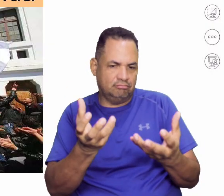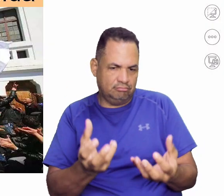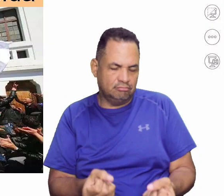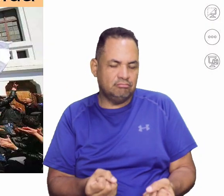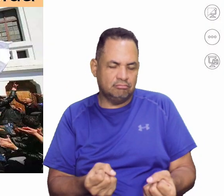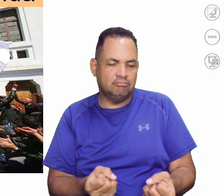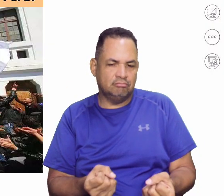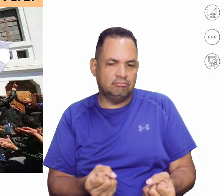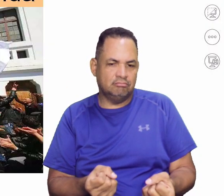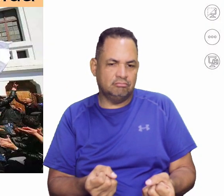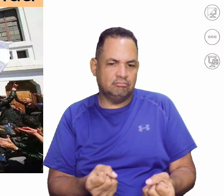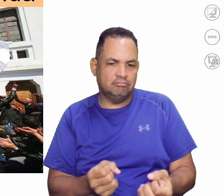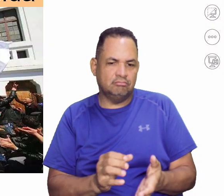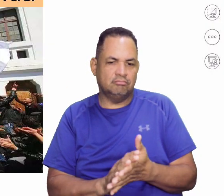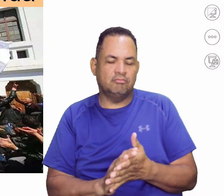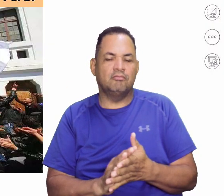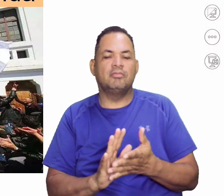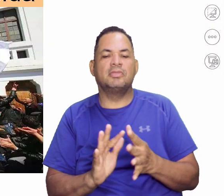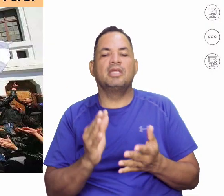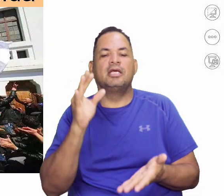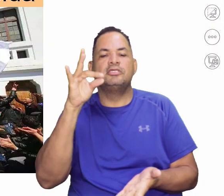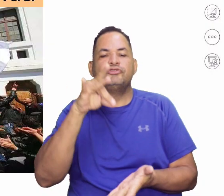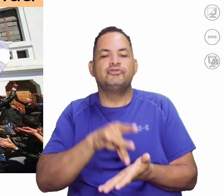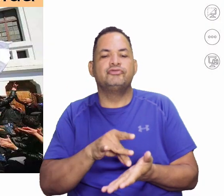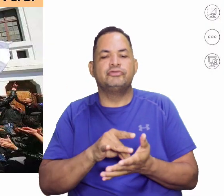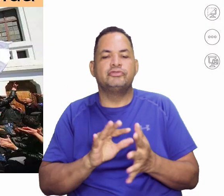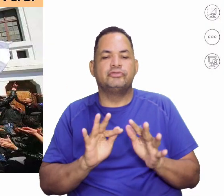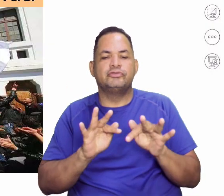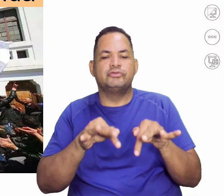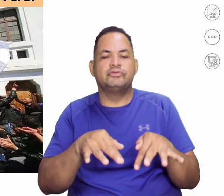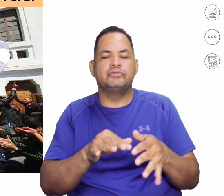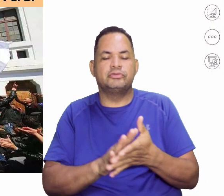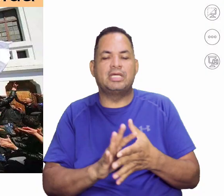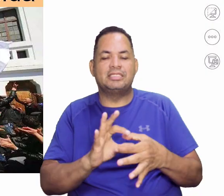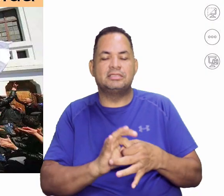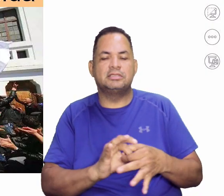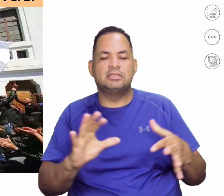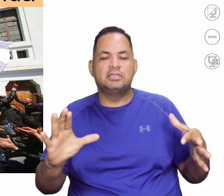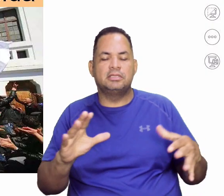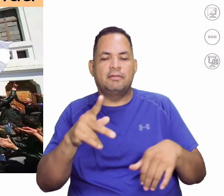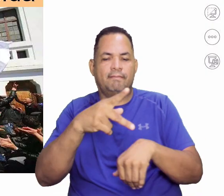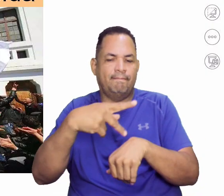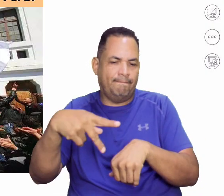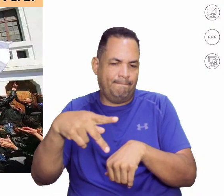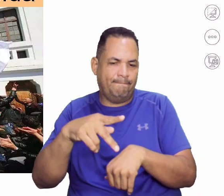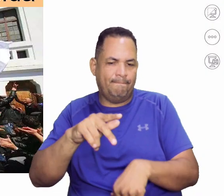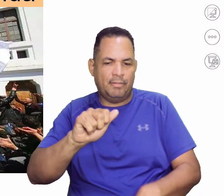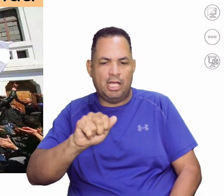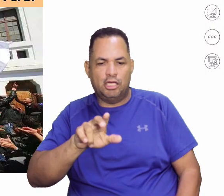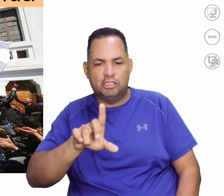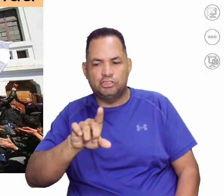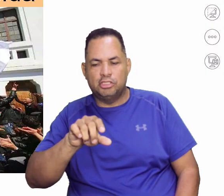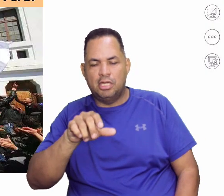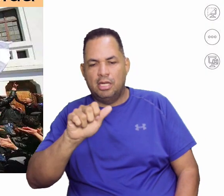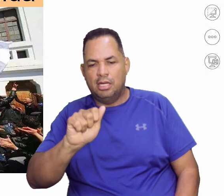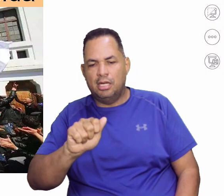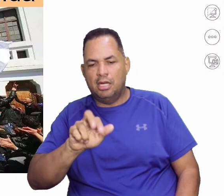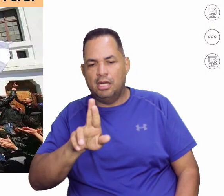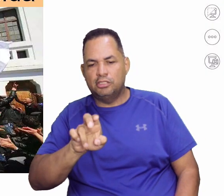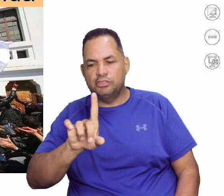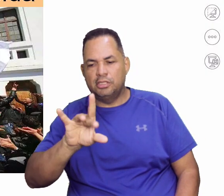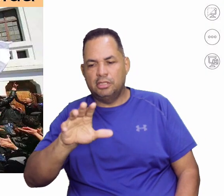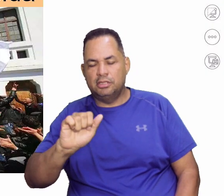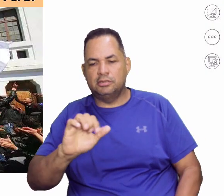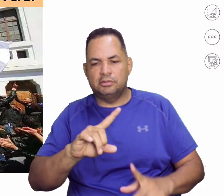vai acontecer? A Argélia, finalmente, ela vai ser libertada. E aí, vai conseguir a sua